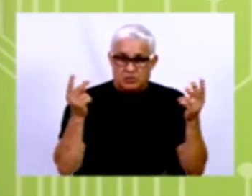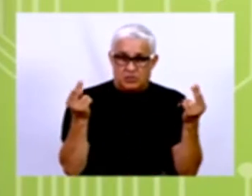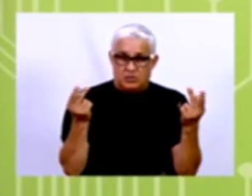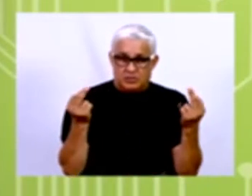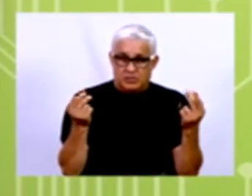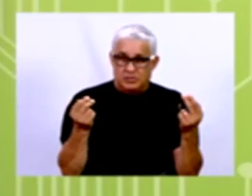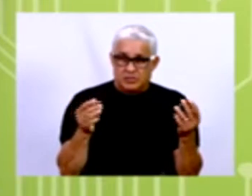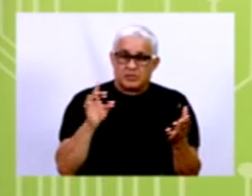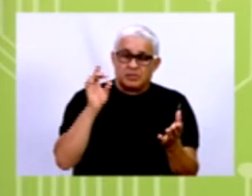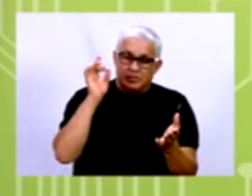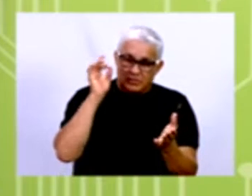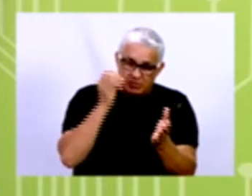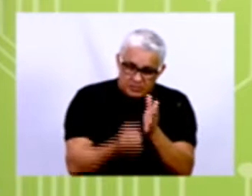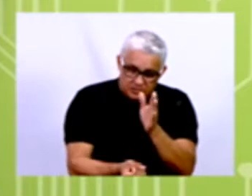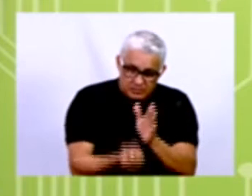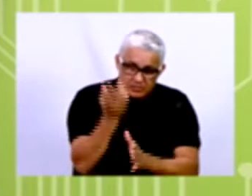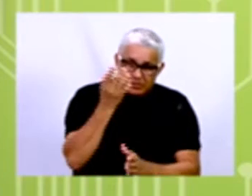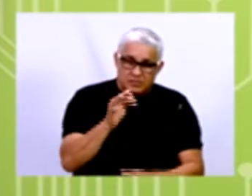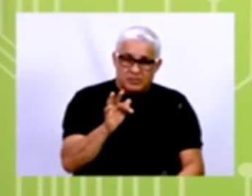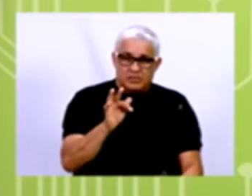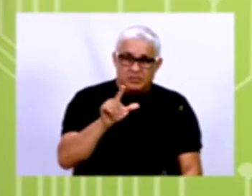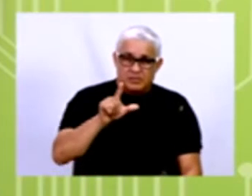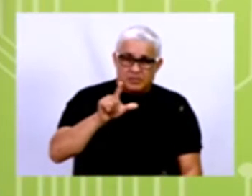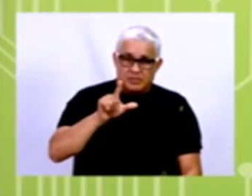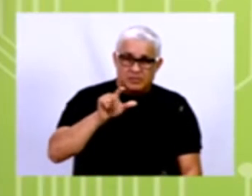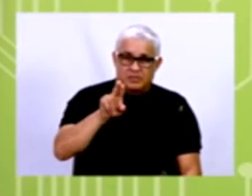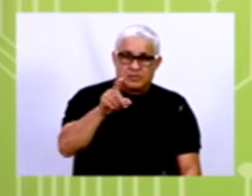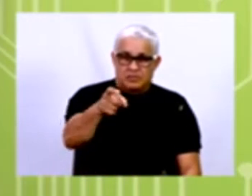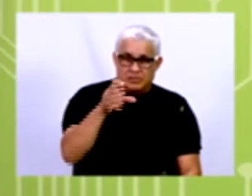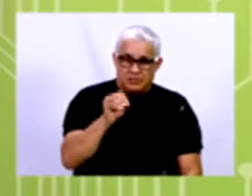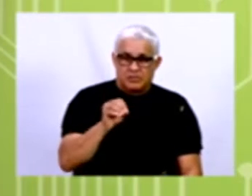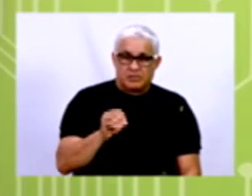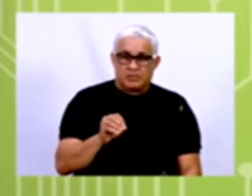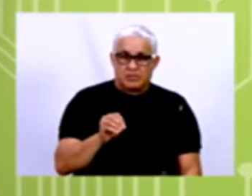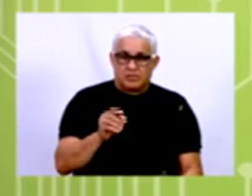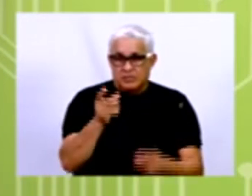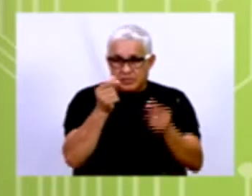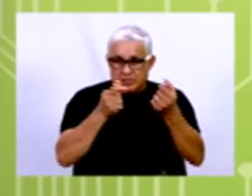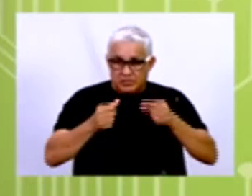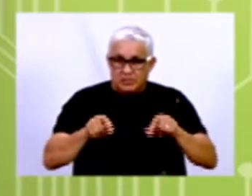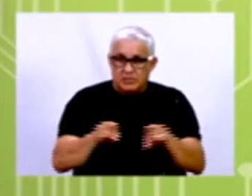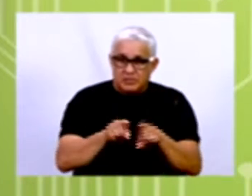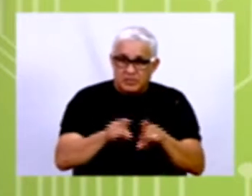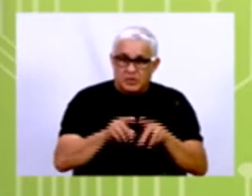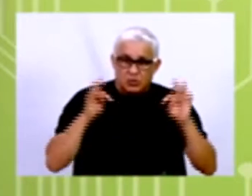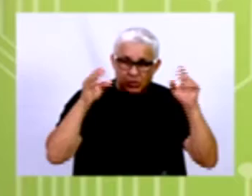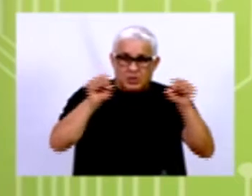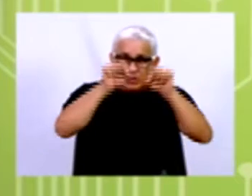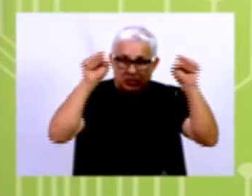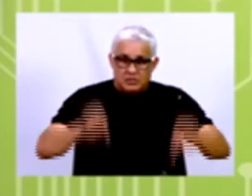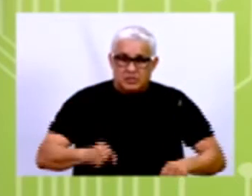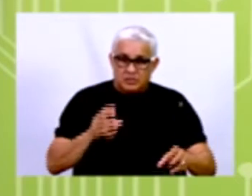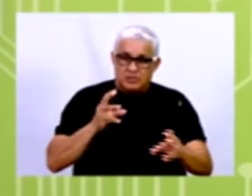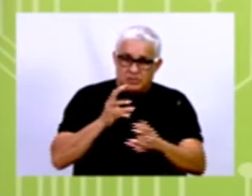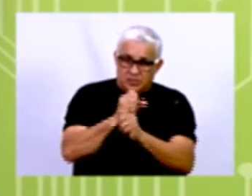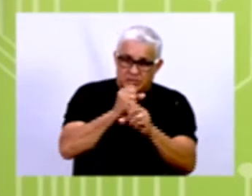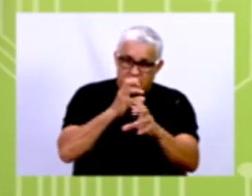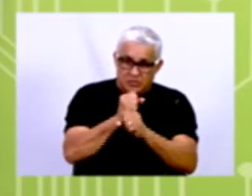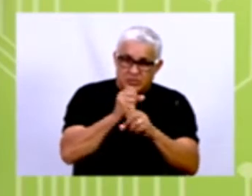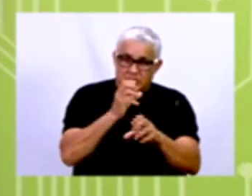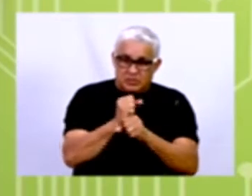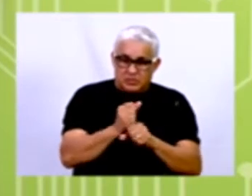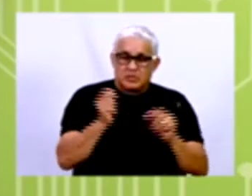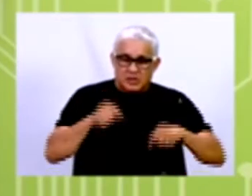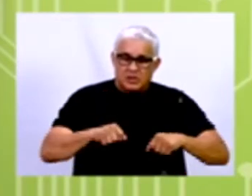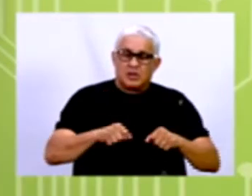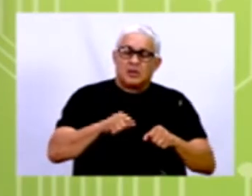do fluxo circular econômico e, obviamente, todos os sistemas de contabilidade, de mensuração da atividade econômica posterior vai